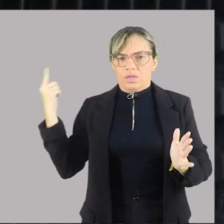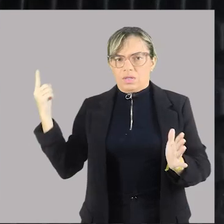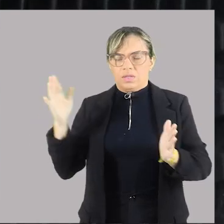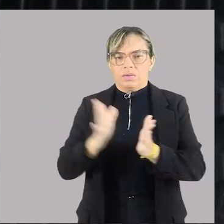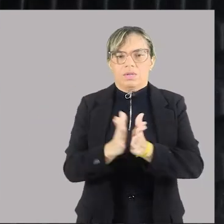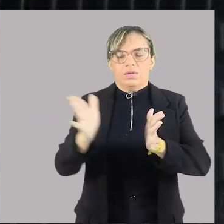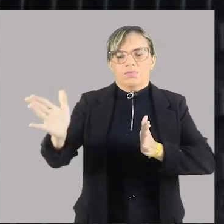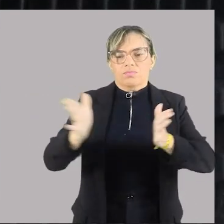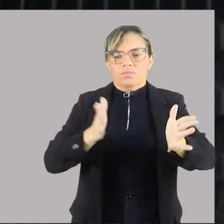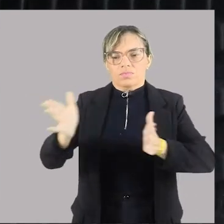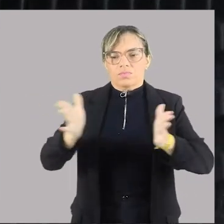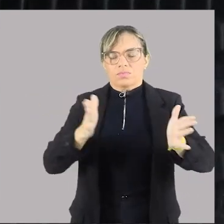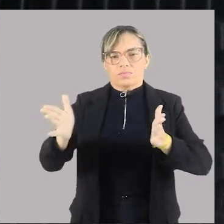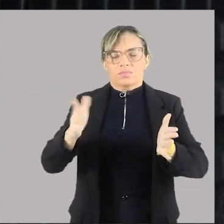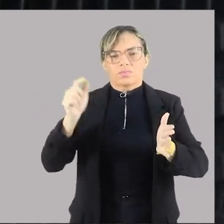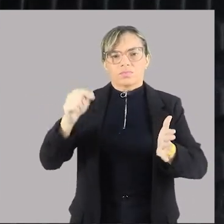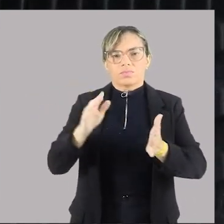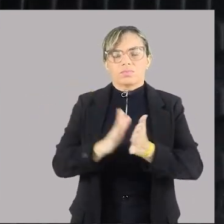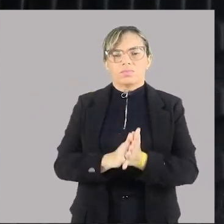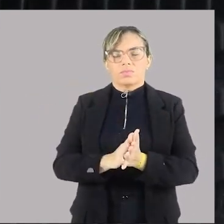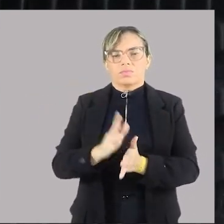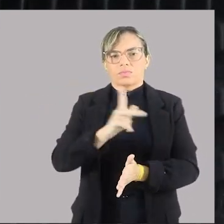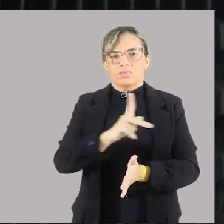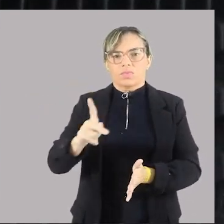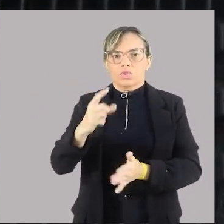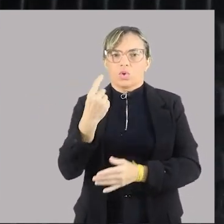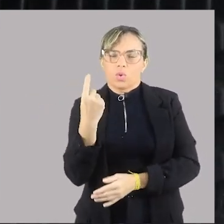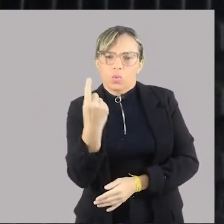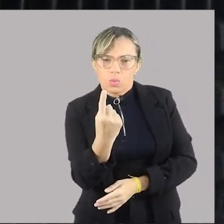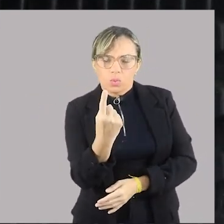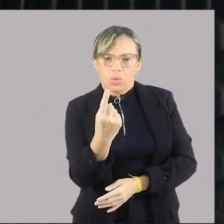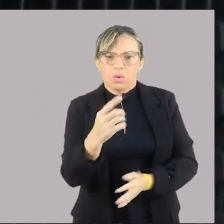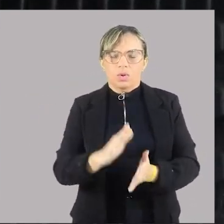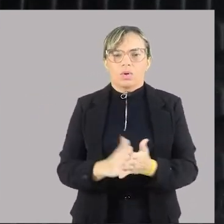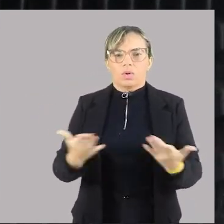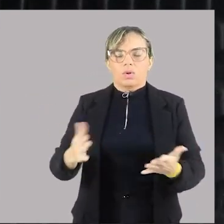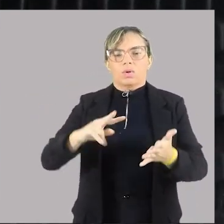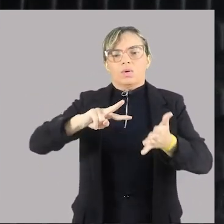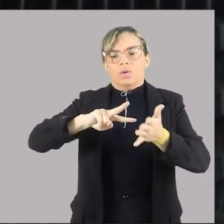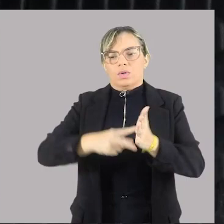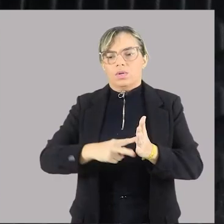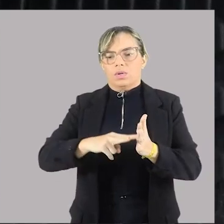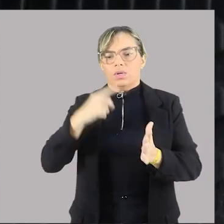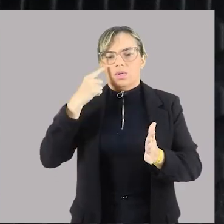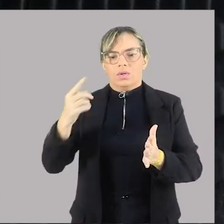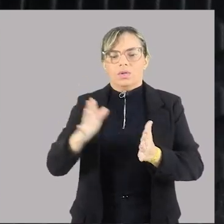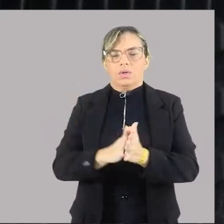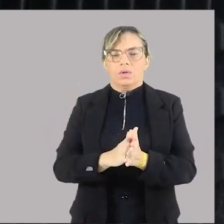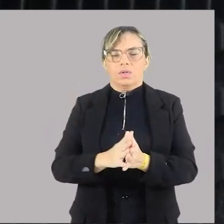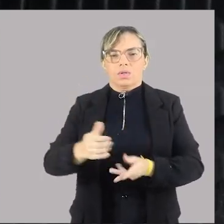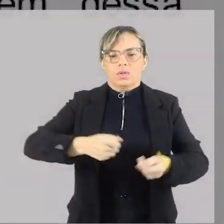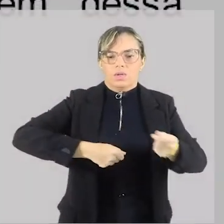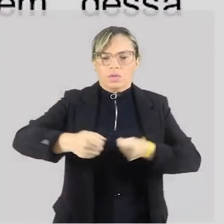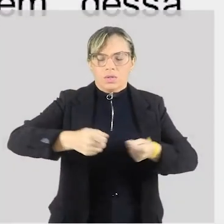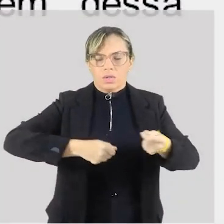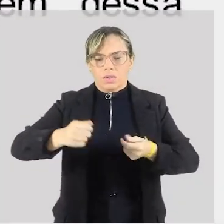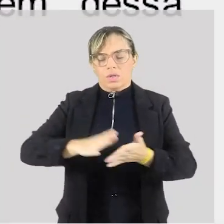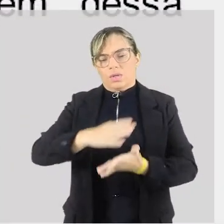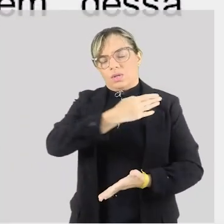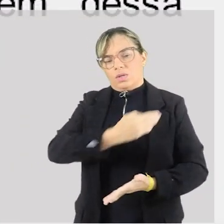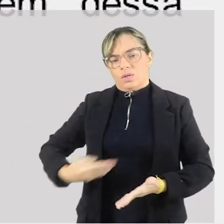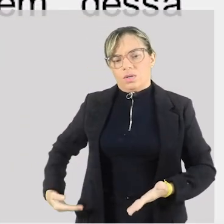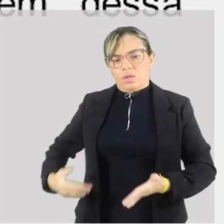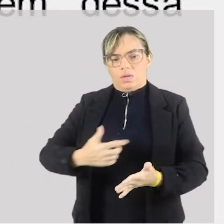não. A categoria de professor só teria um sindicato. Esse sindicato seria controlado pelo Estado.